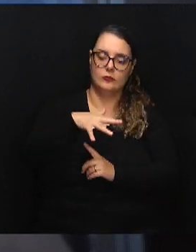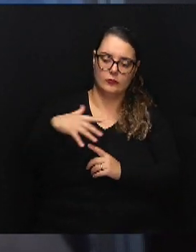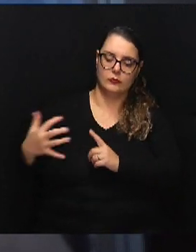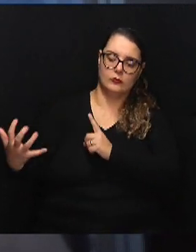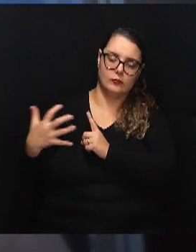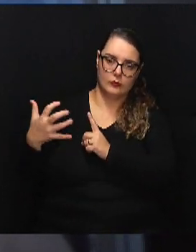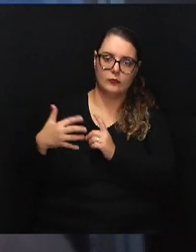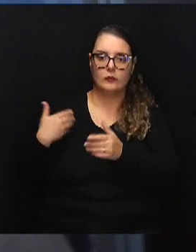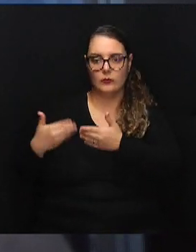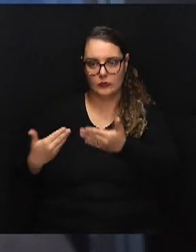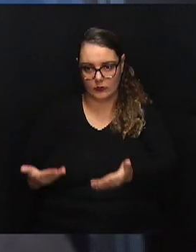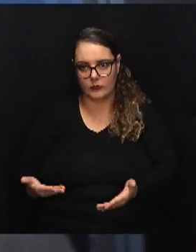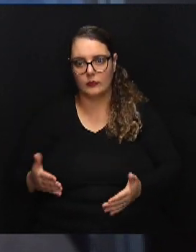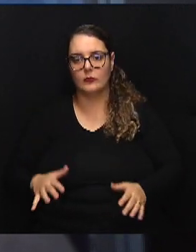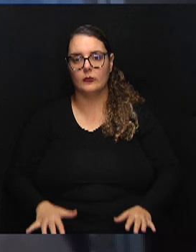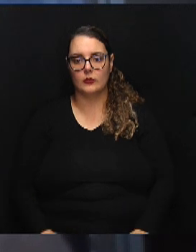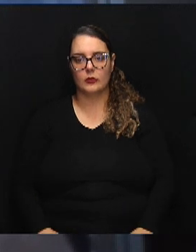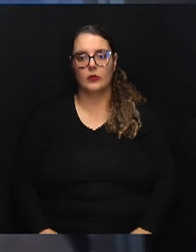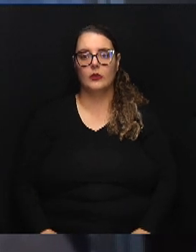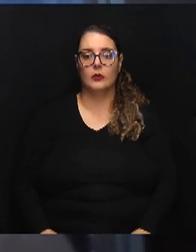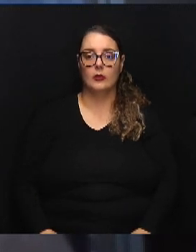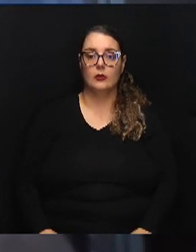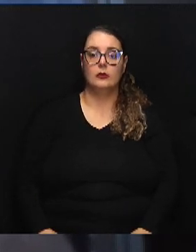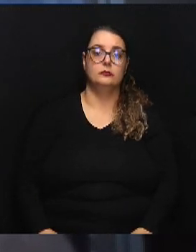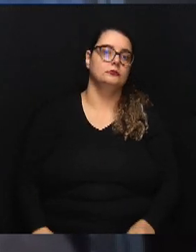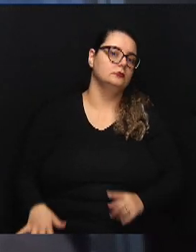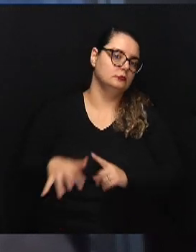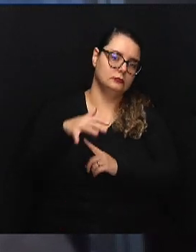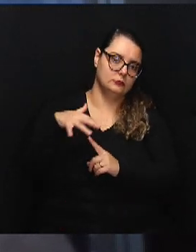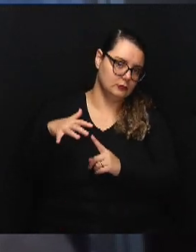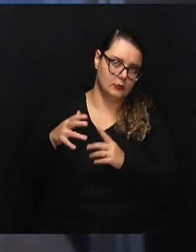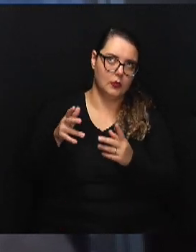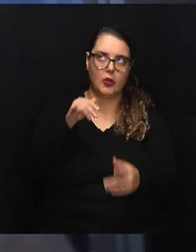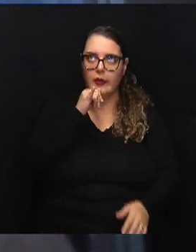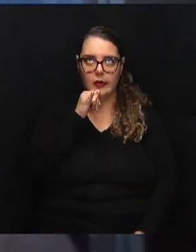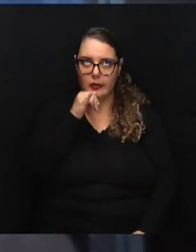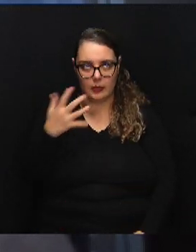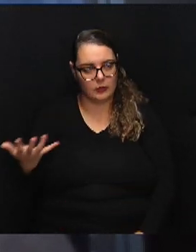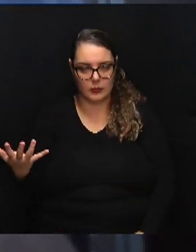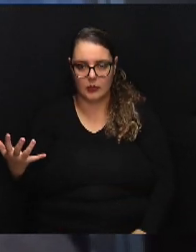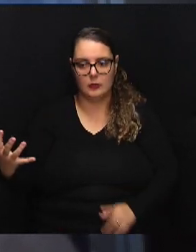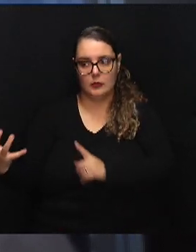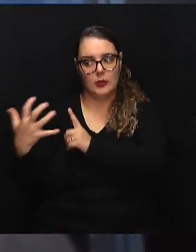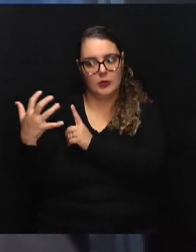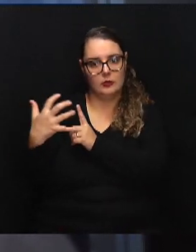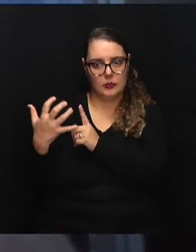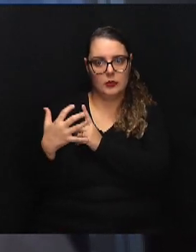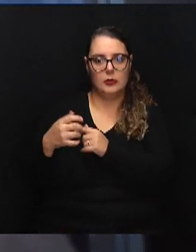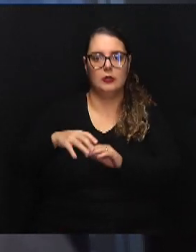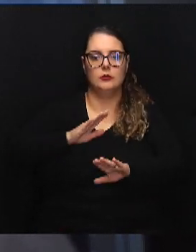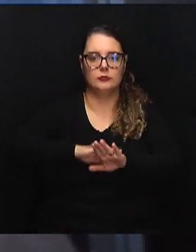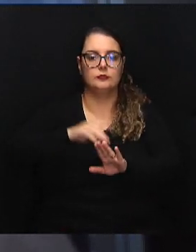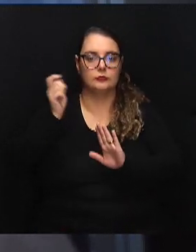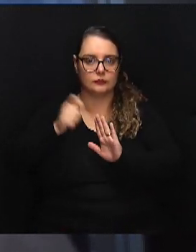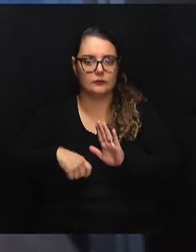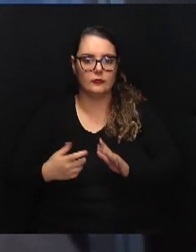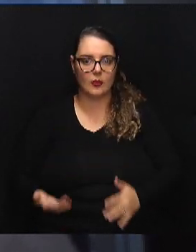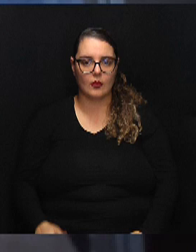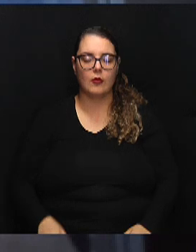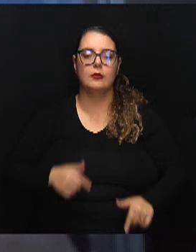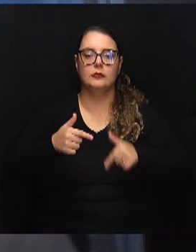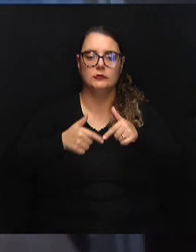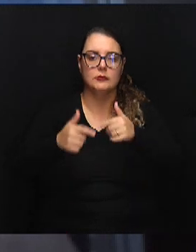longo da vida, né? Então, os fatores ambientais são fatores em que a gente tem ações efetivas, que a gente pode